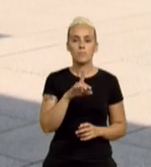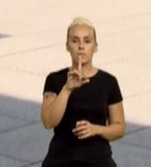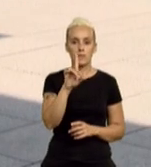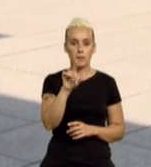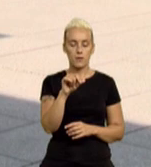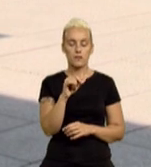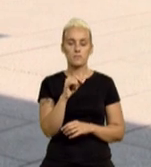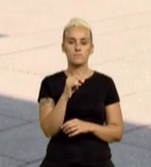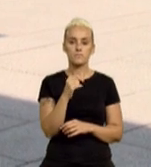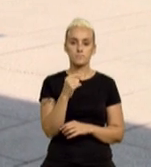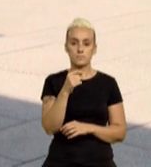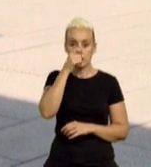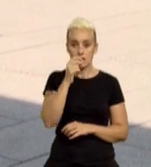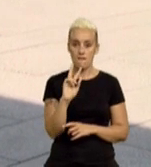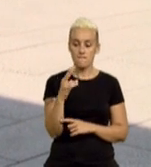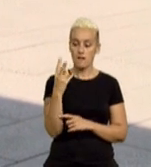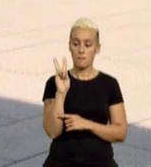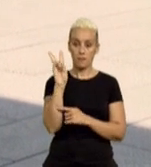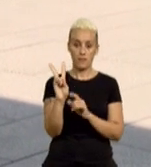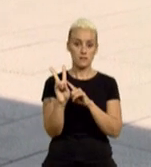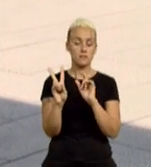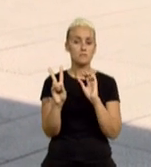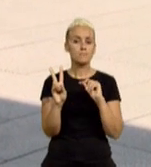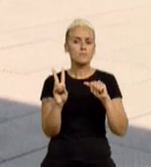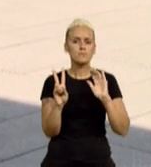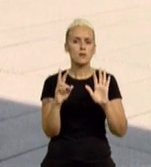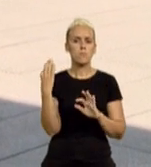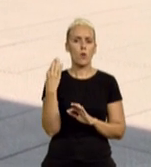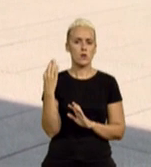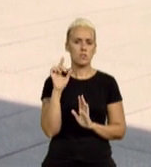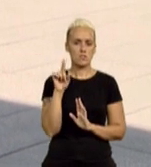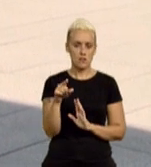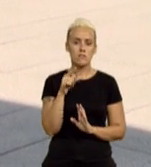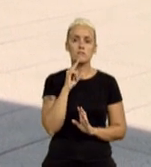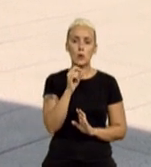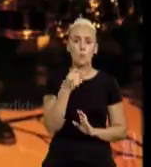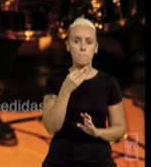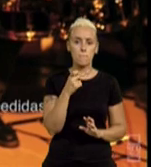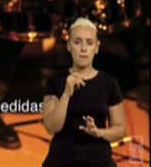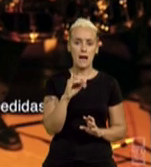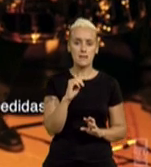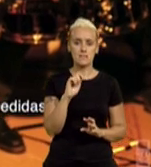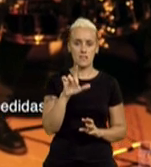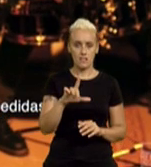Vamos também ter um duo do Porto que se chama Paisiel.